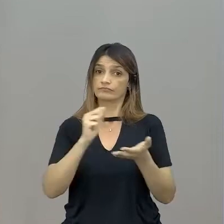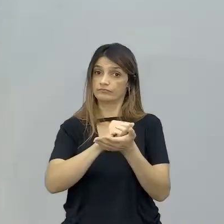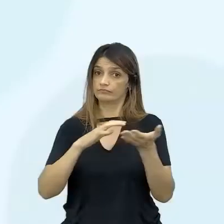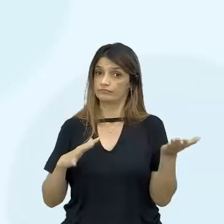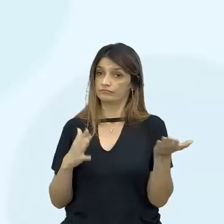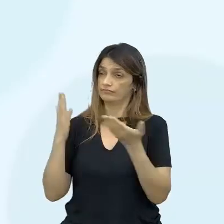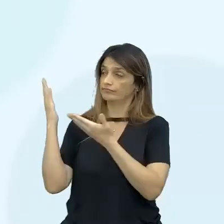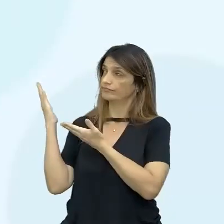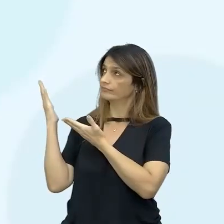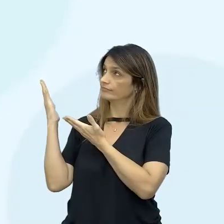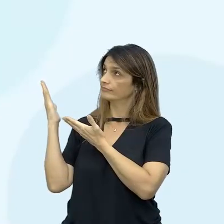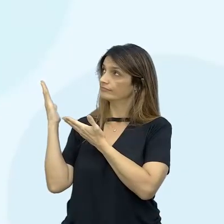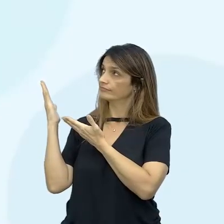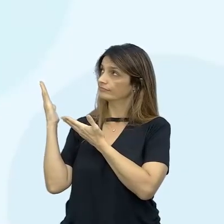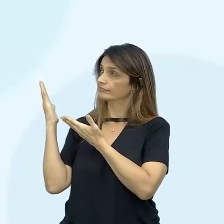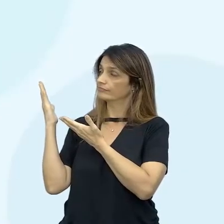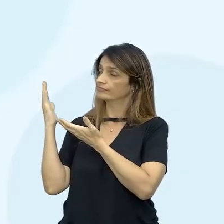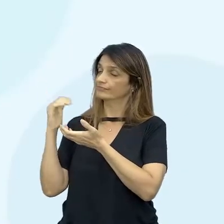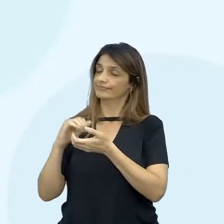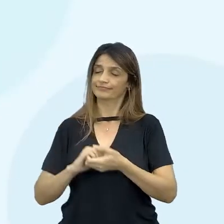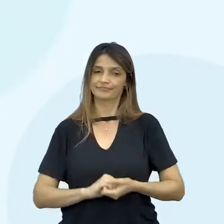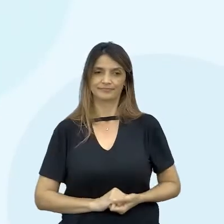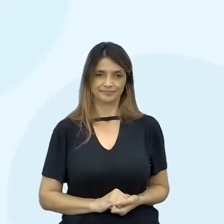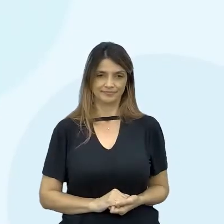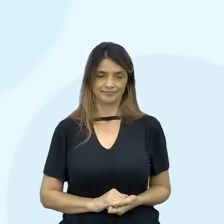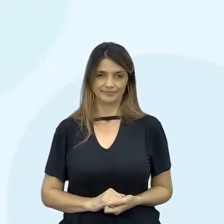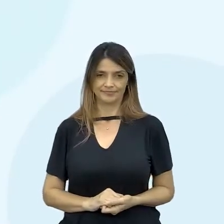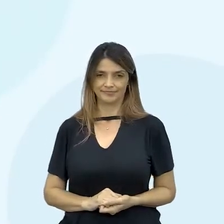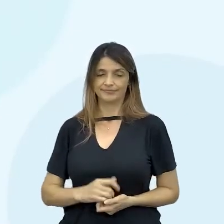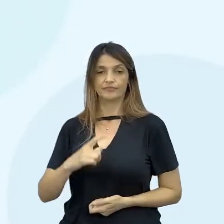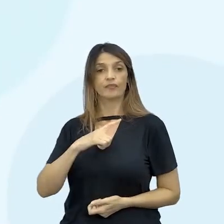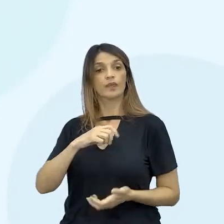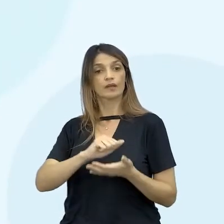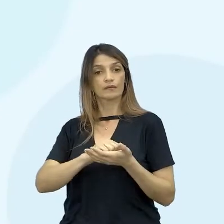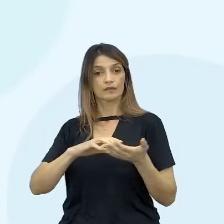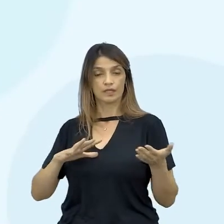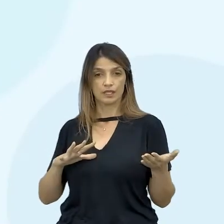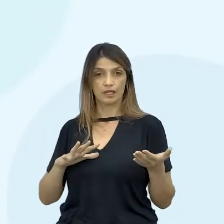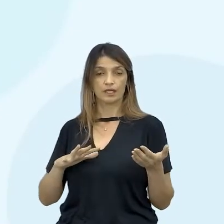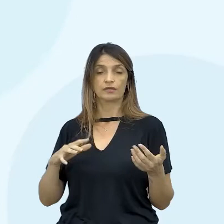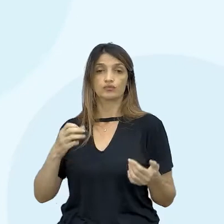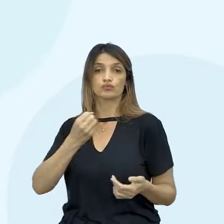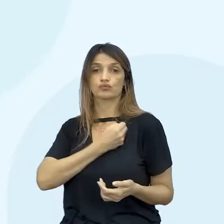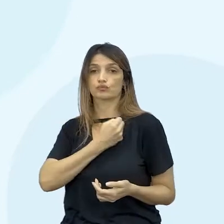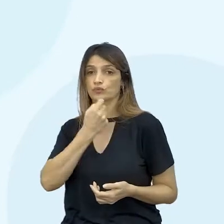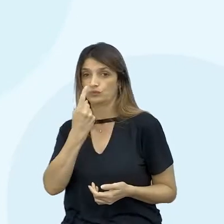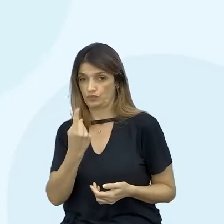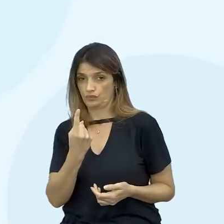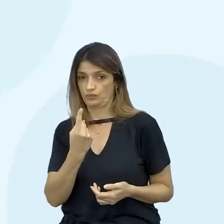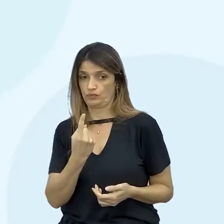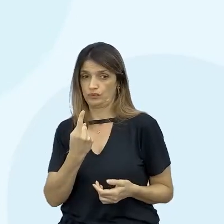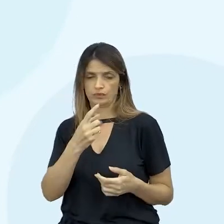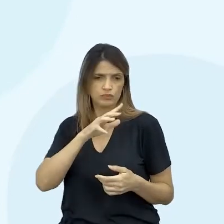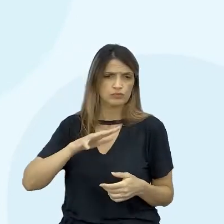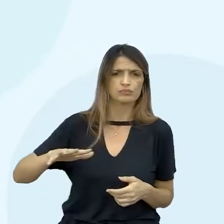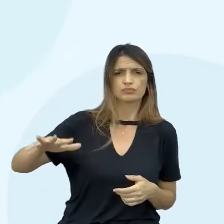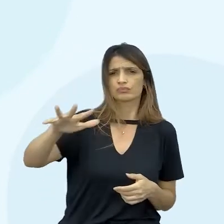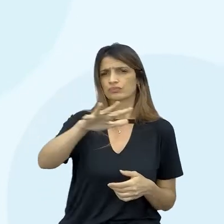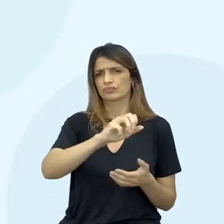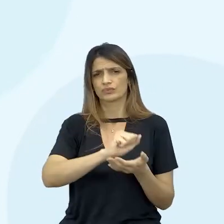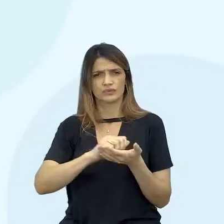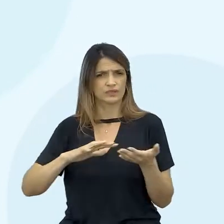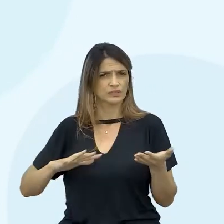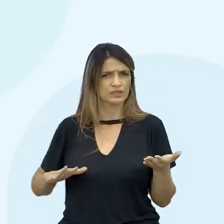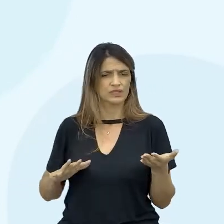tela. Olha lá. Nós temos a atividade integrada número 1. Então, todas as atividades, elas